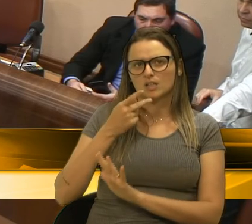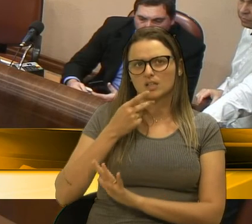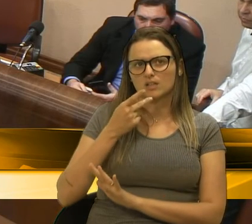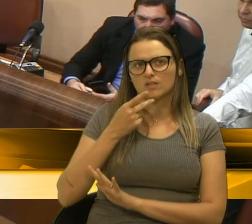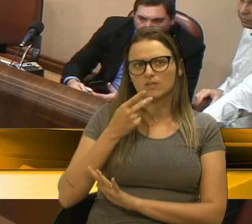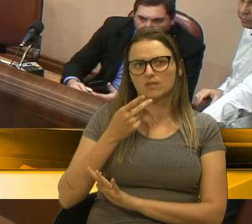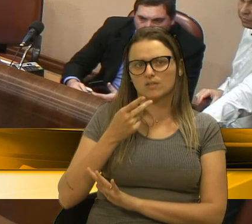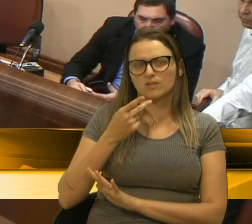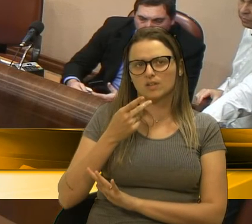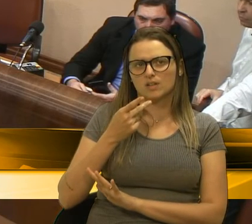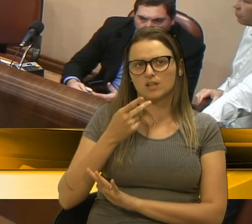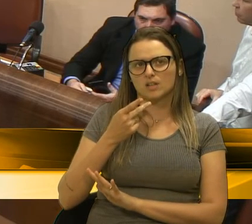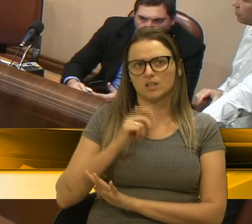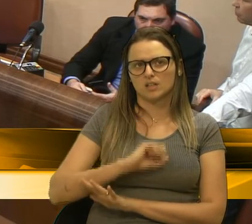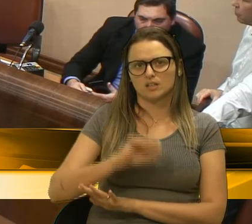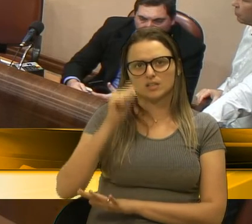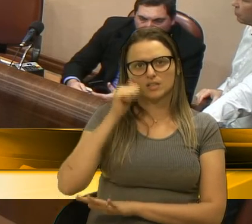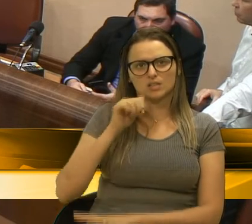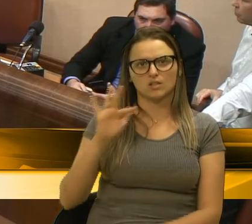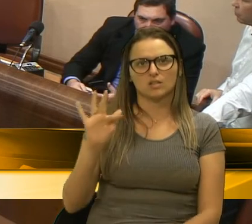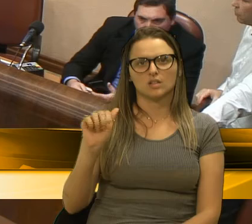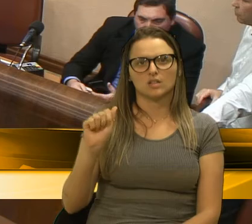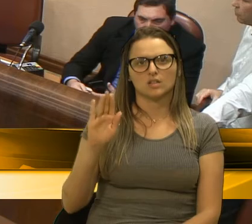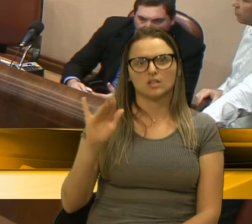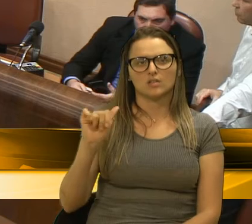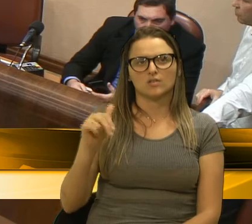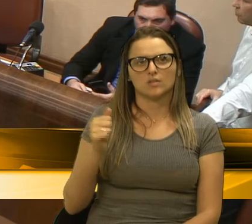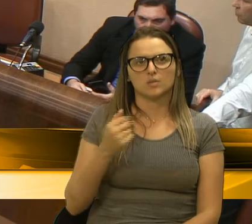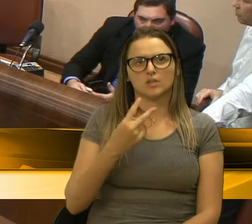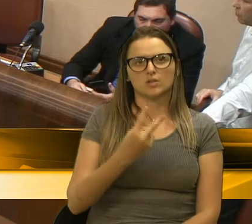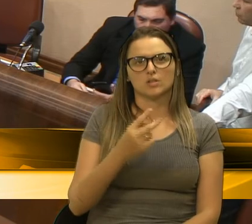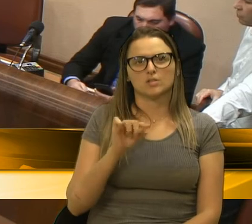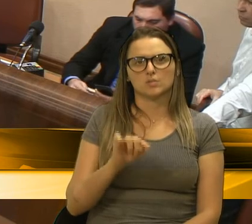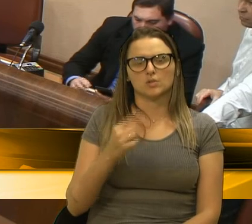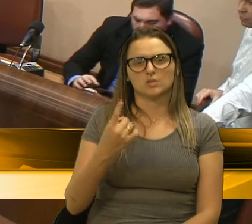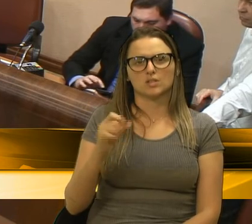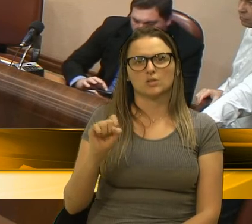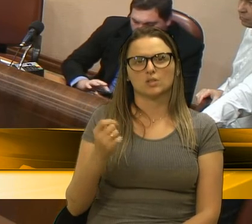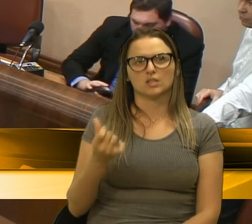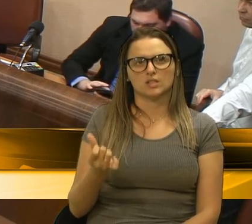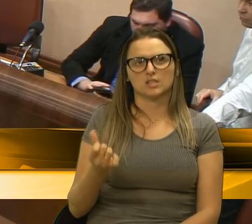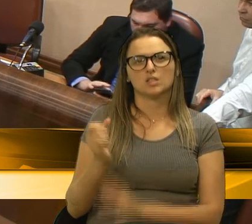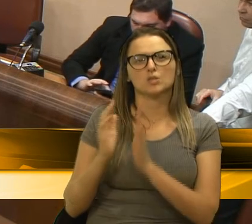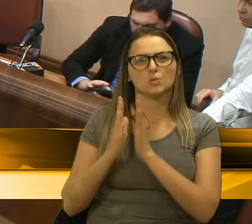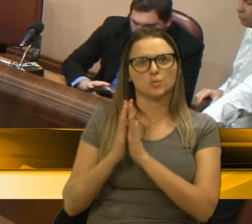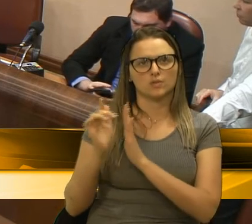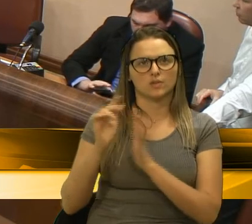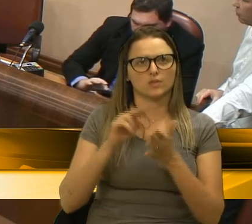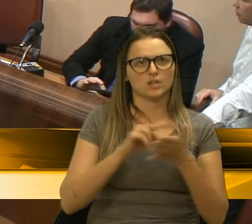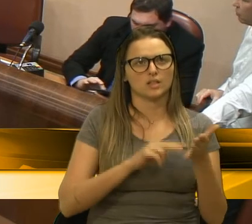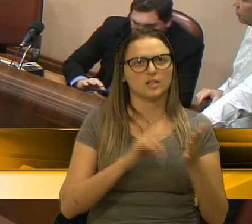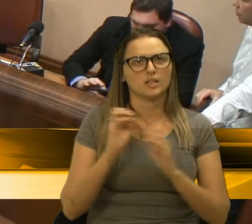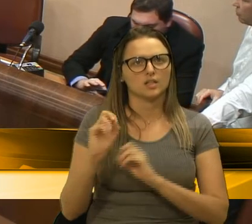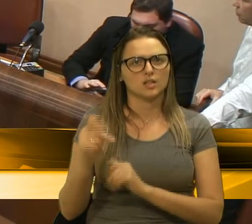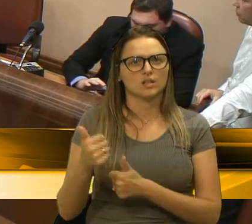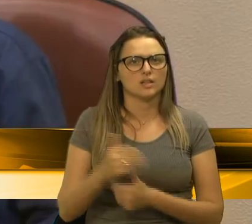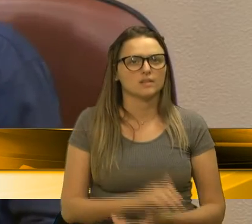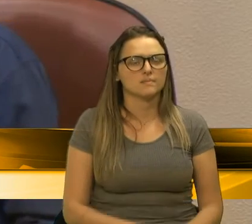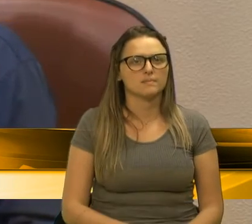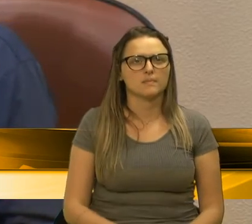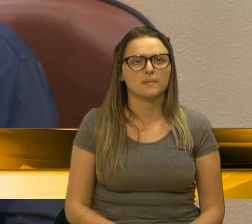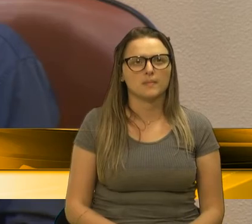a manifestação aqui da senhora Fabiana. A página 2186. Sim, por favor, leia, vereador. Obrigado. Por gentileza, doutor.